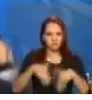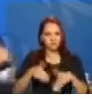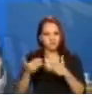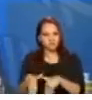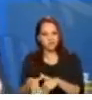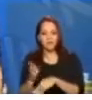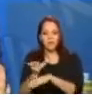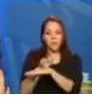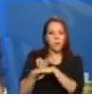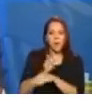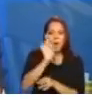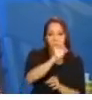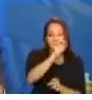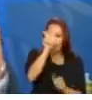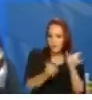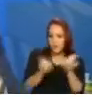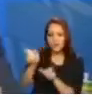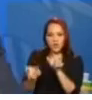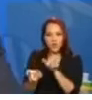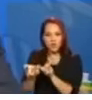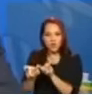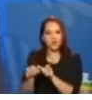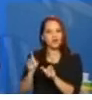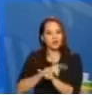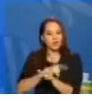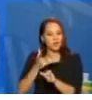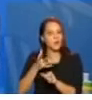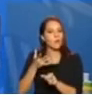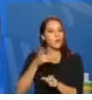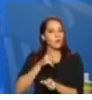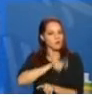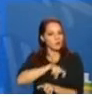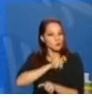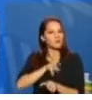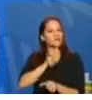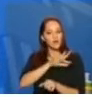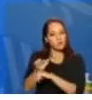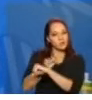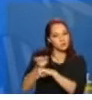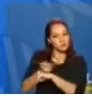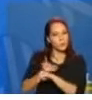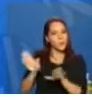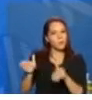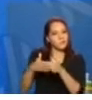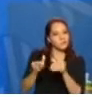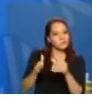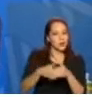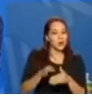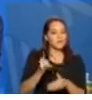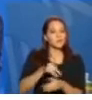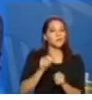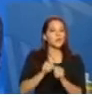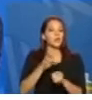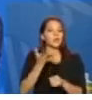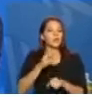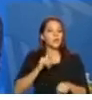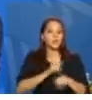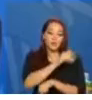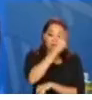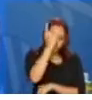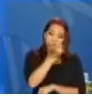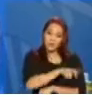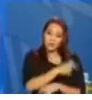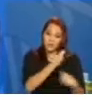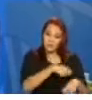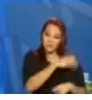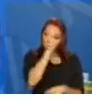de cada uma dessas pessoas que estão por trás desses sites para lesar as pessoas que precisam nesse momento no Brasil.